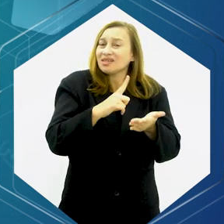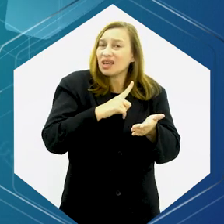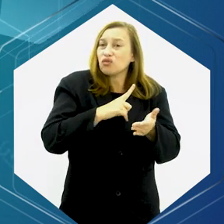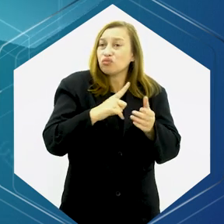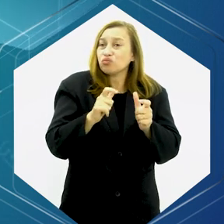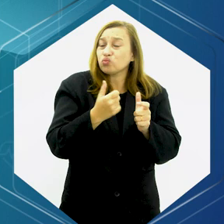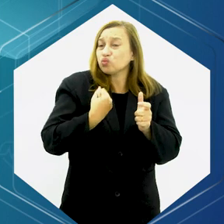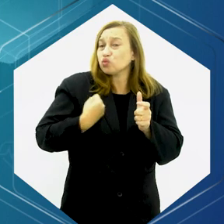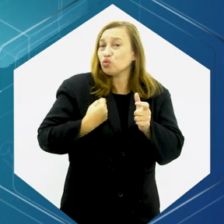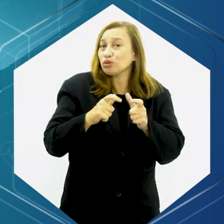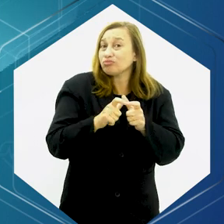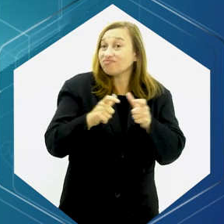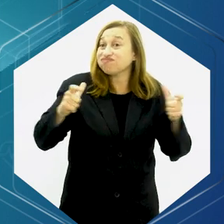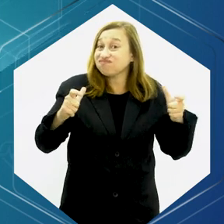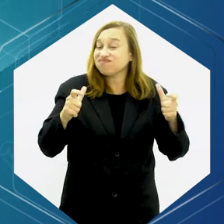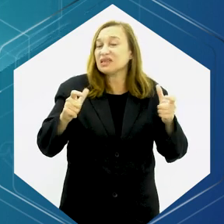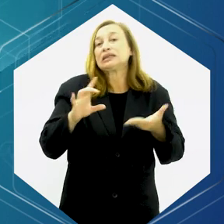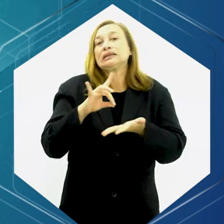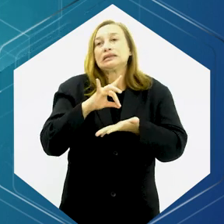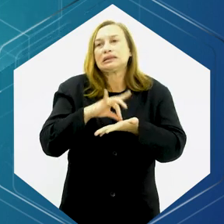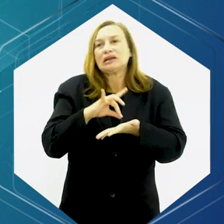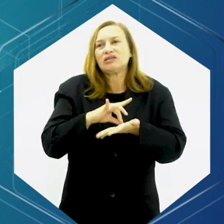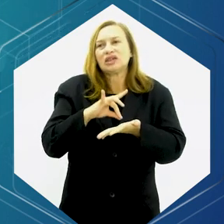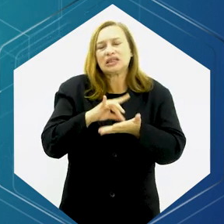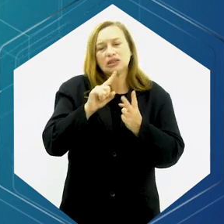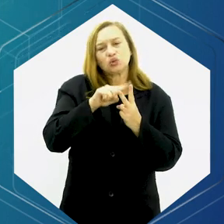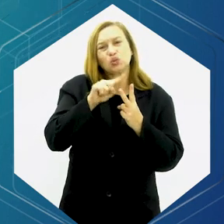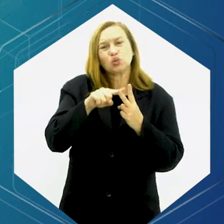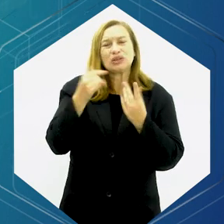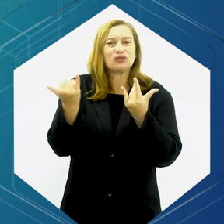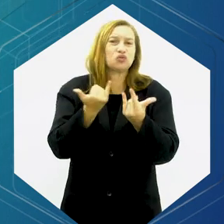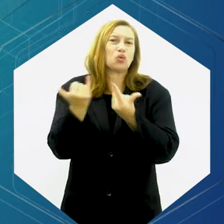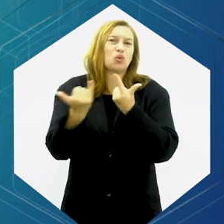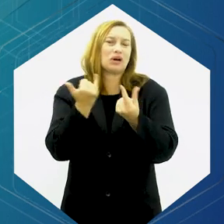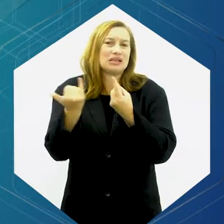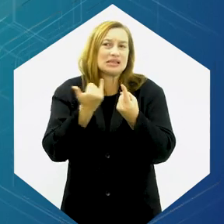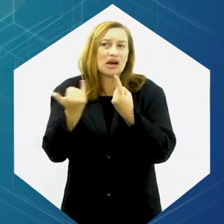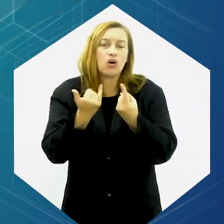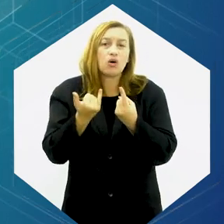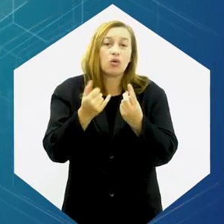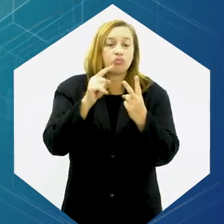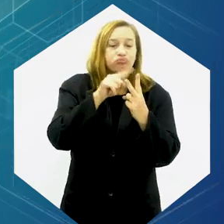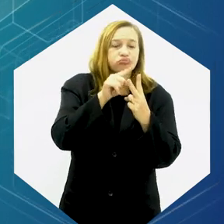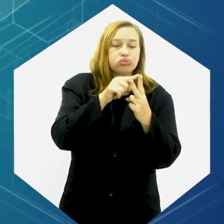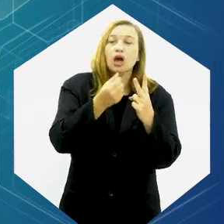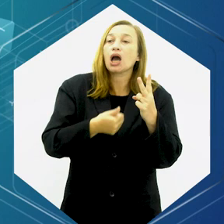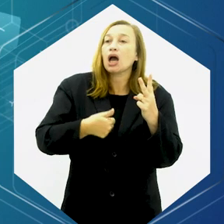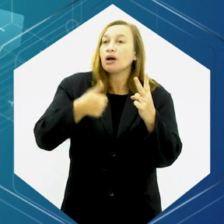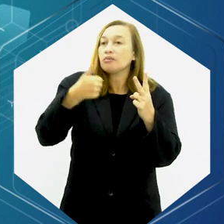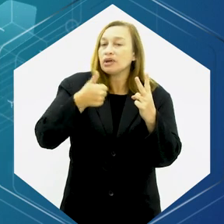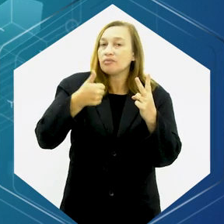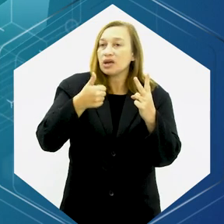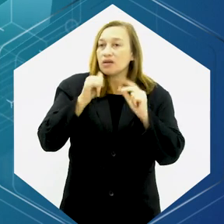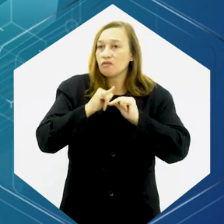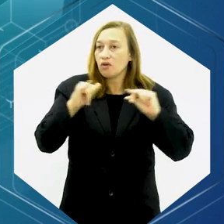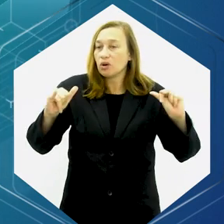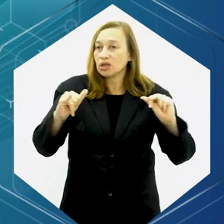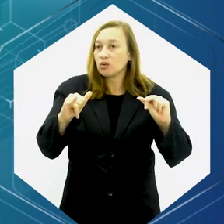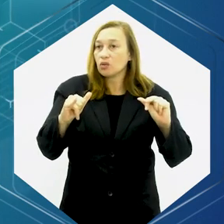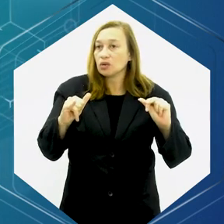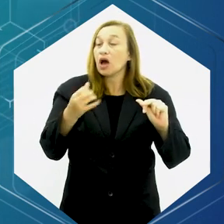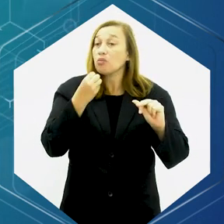um aumento né na verdade são duas notícias né a boa notícia é que as